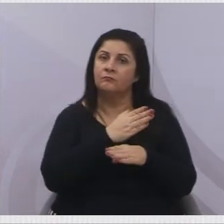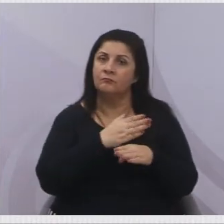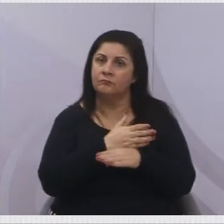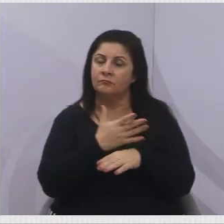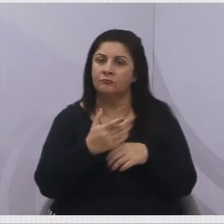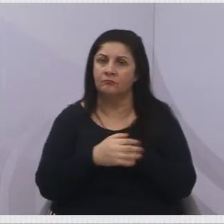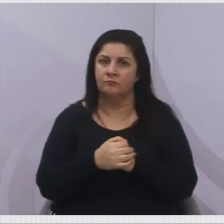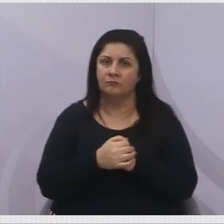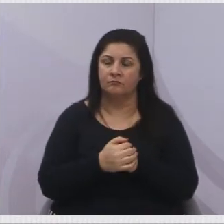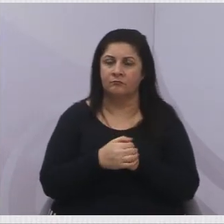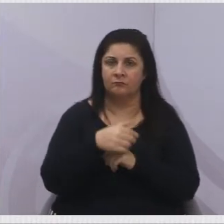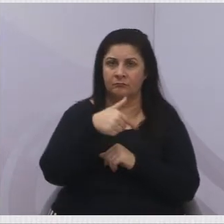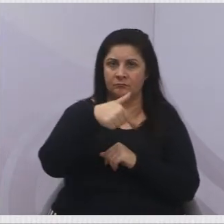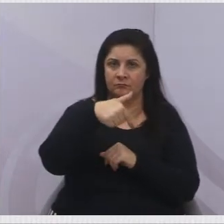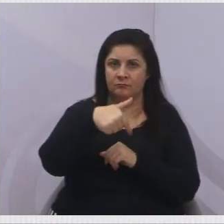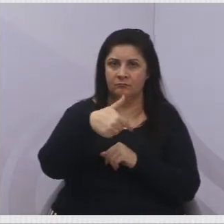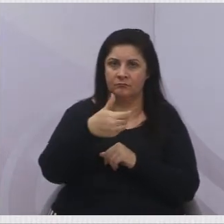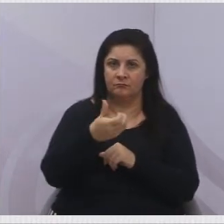de